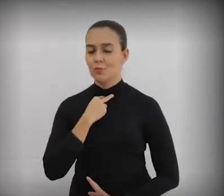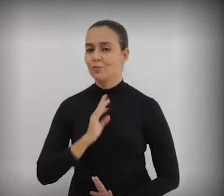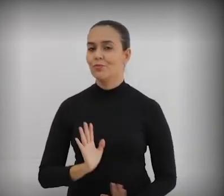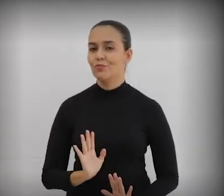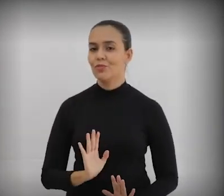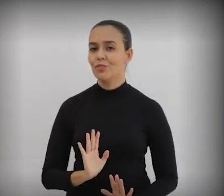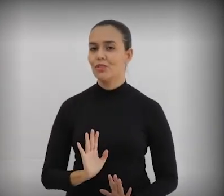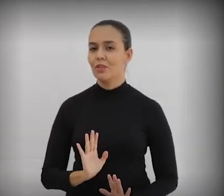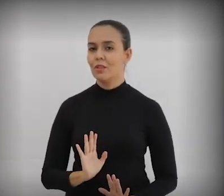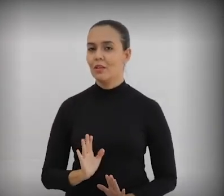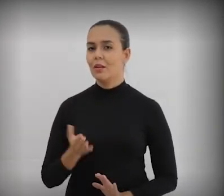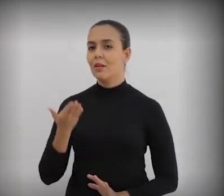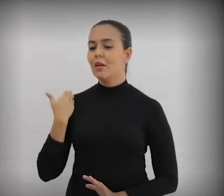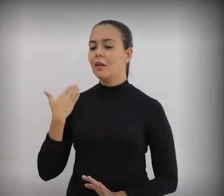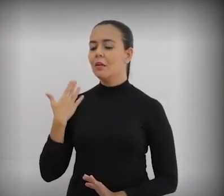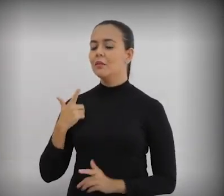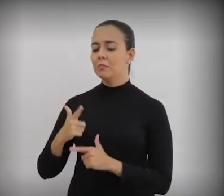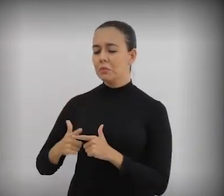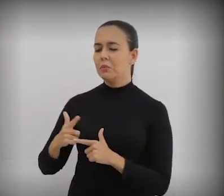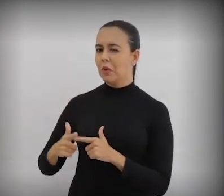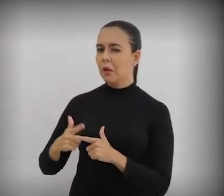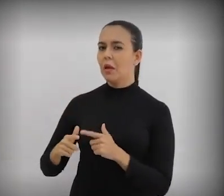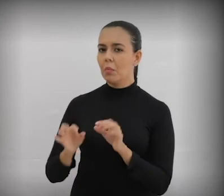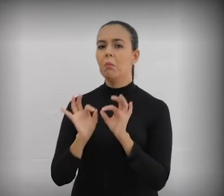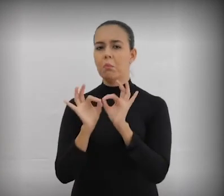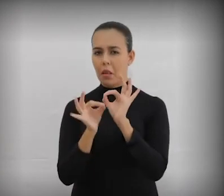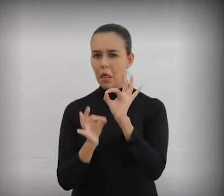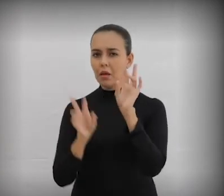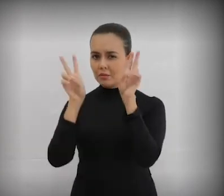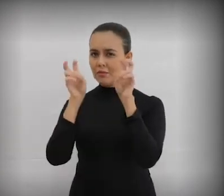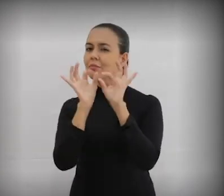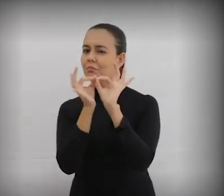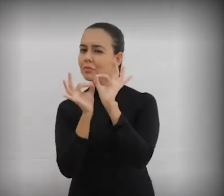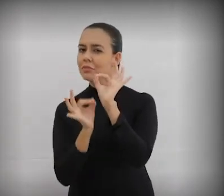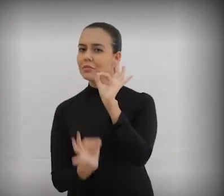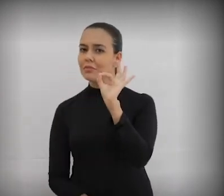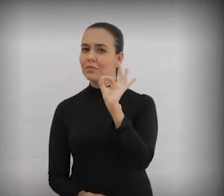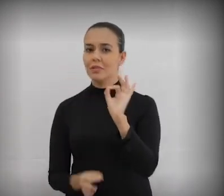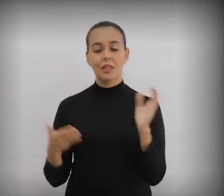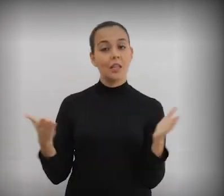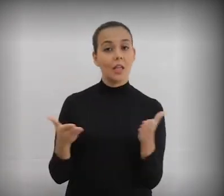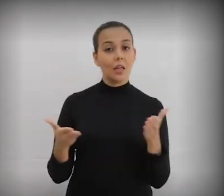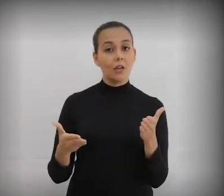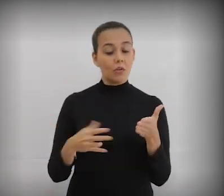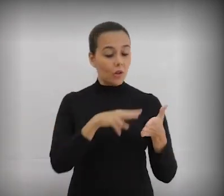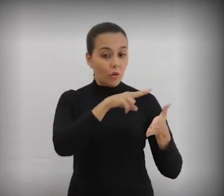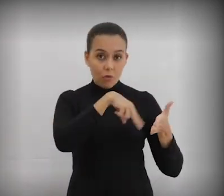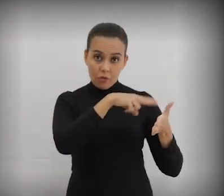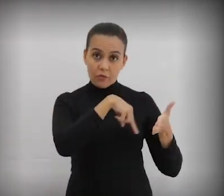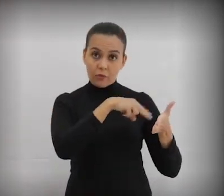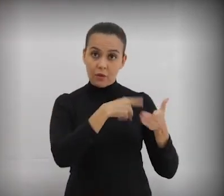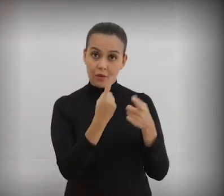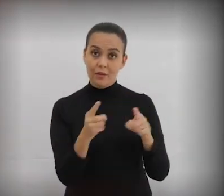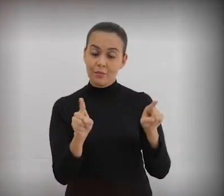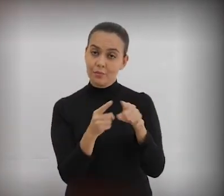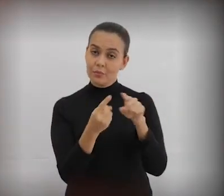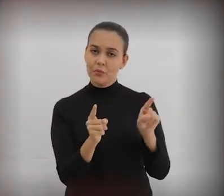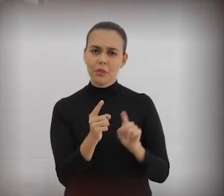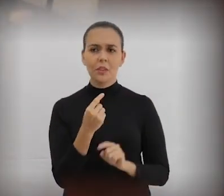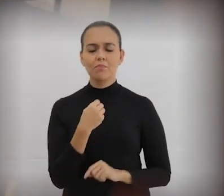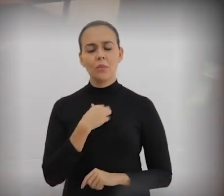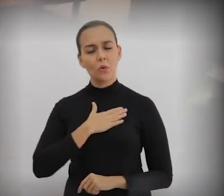falaram. Acho que é um problema aí, que é uma longa discussão também. Aí eu vou ler só um trechinho dessa canção, que eu acho ela bem interessante